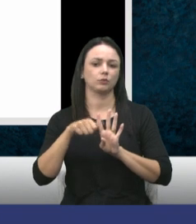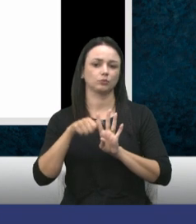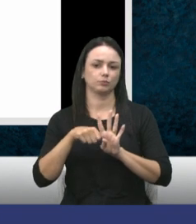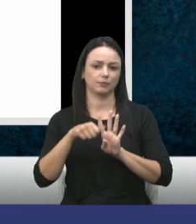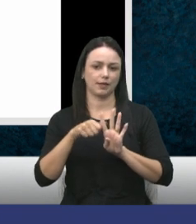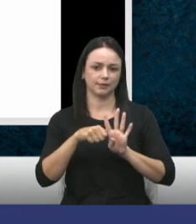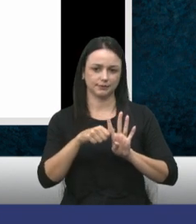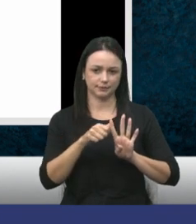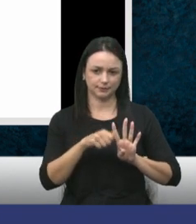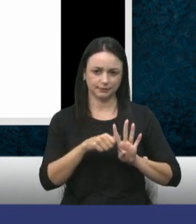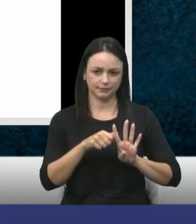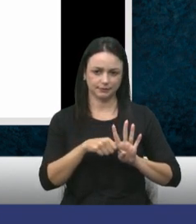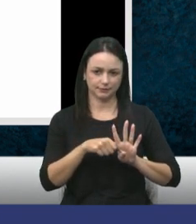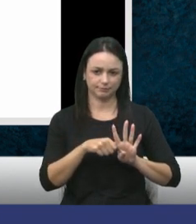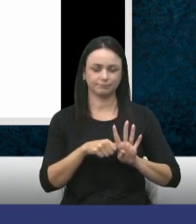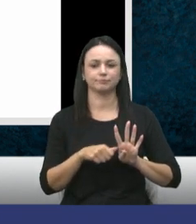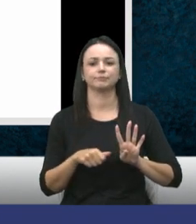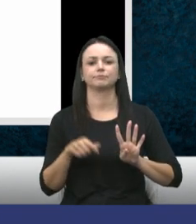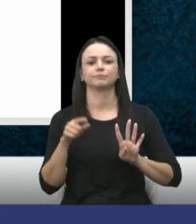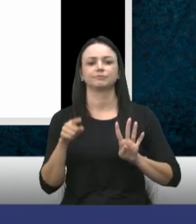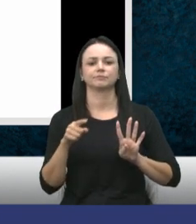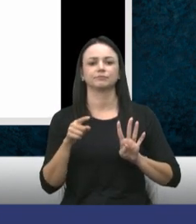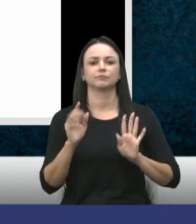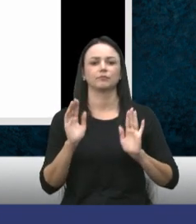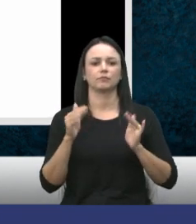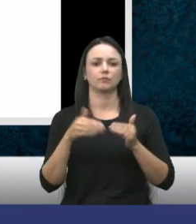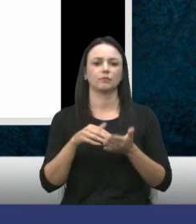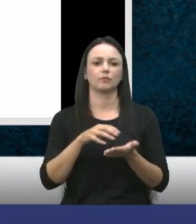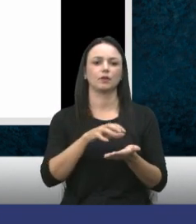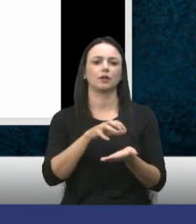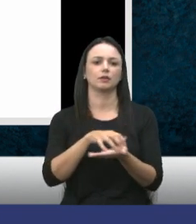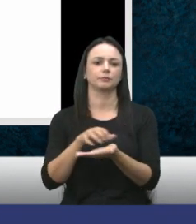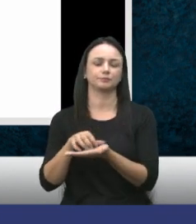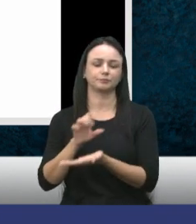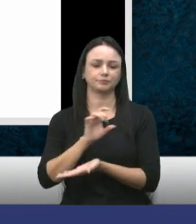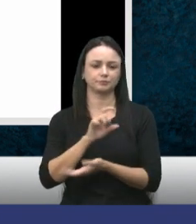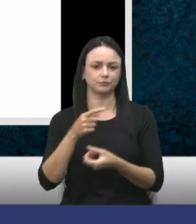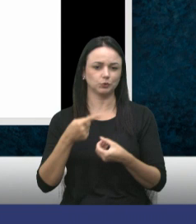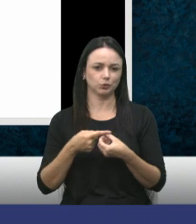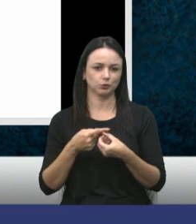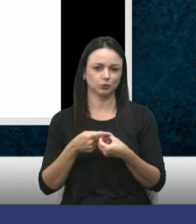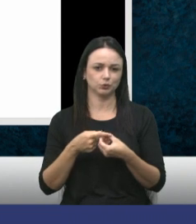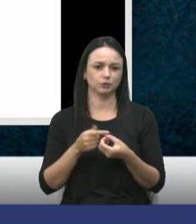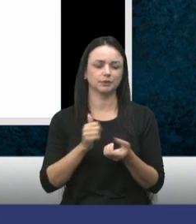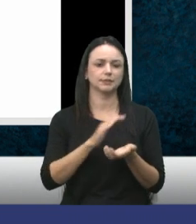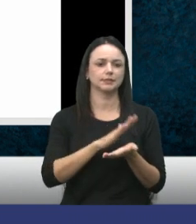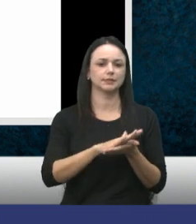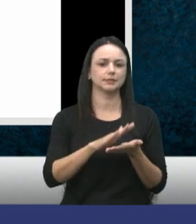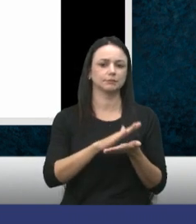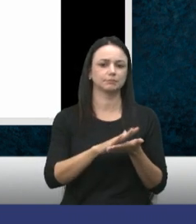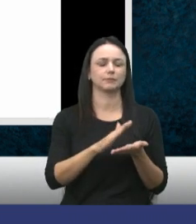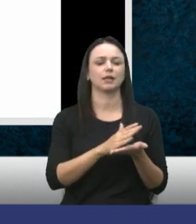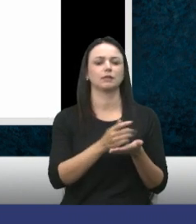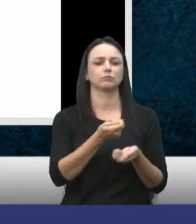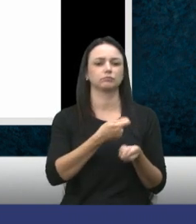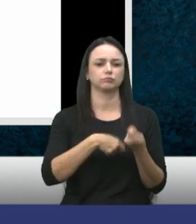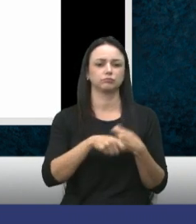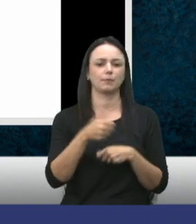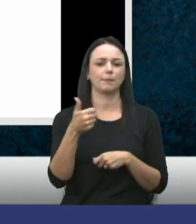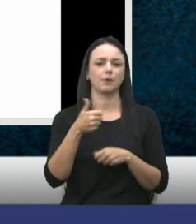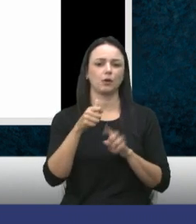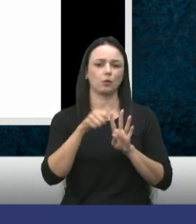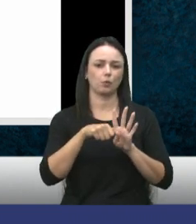voltando aqui a todos os entes do município. Despesas correntes, no primeiro quadrimestre,